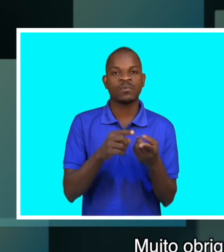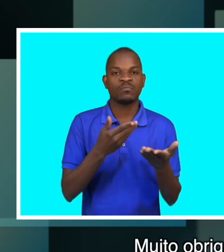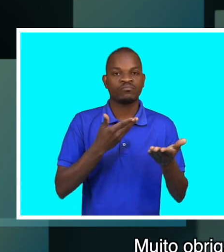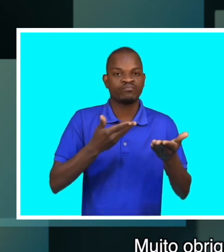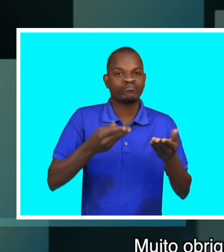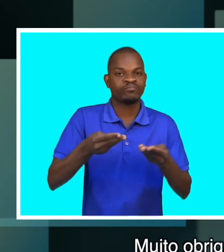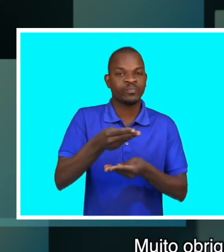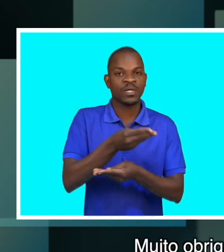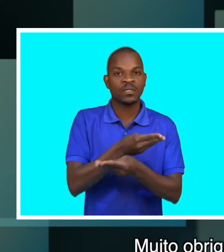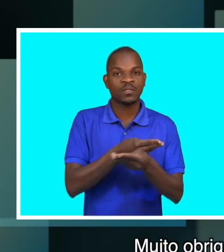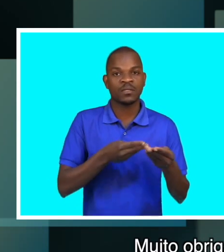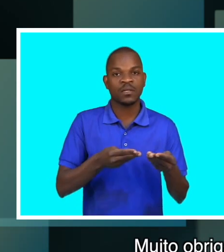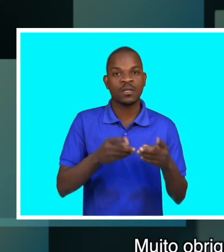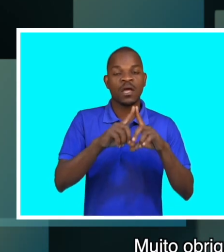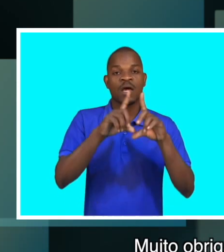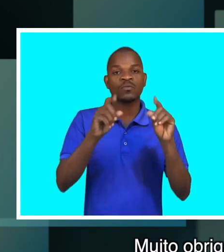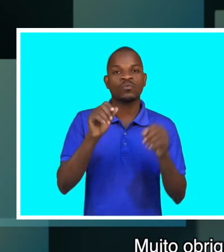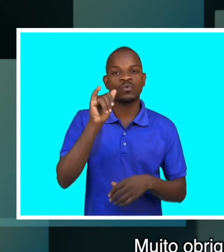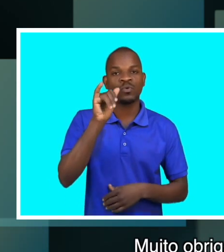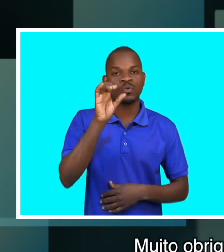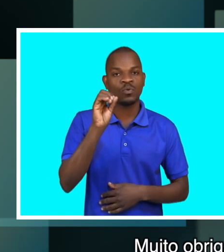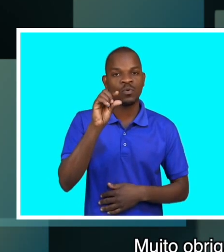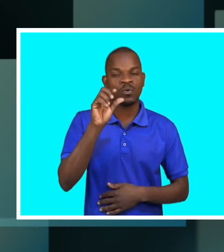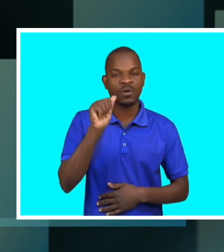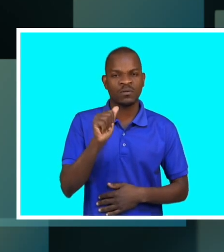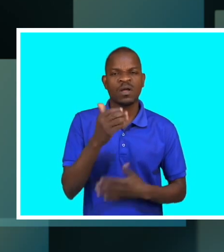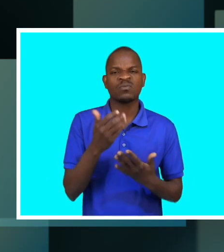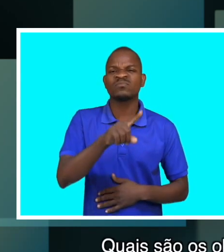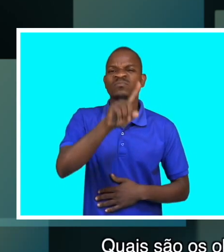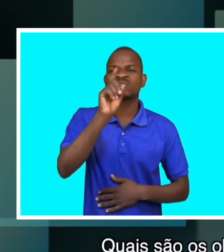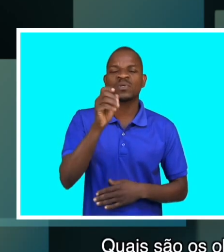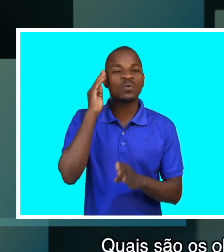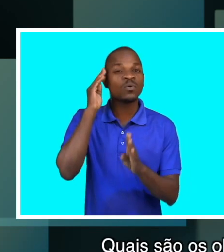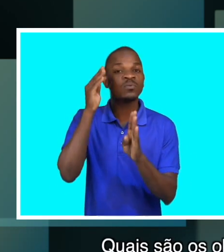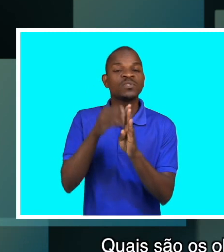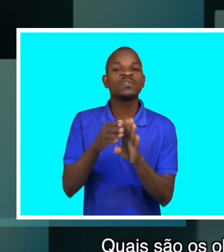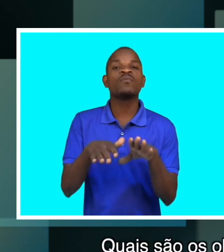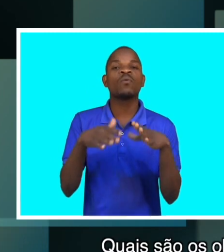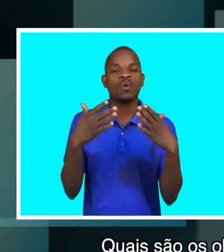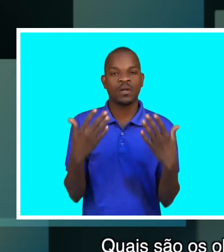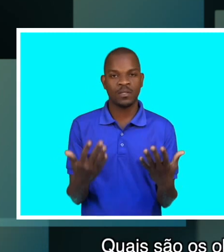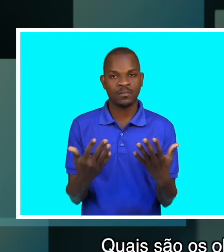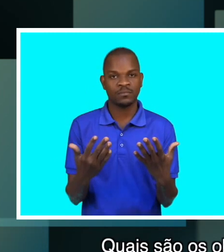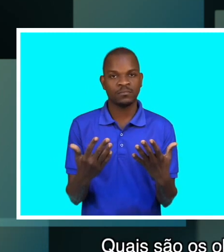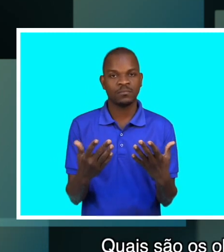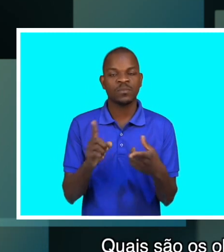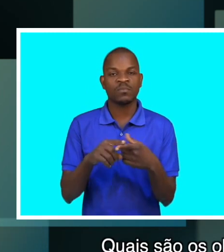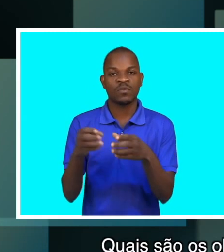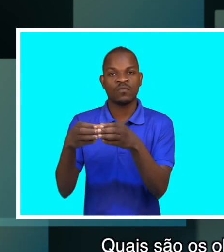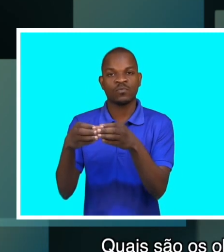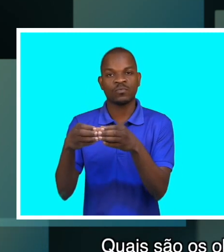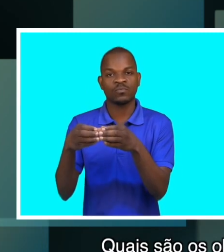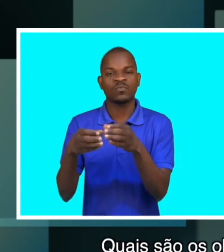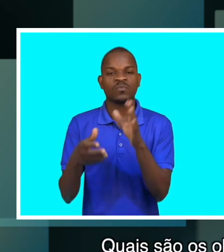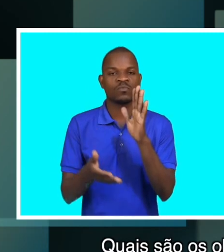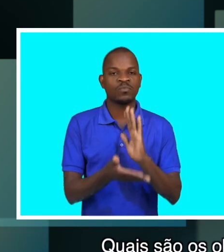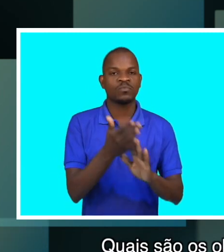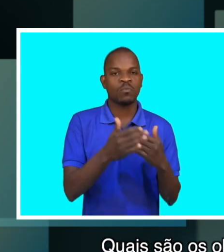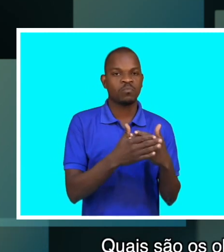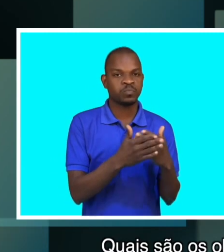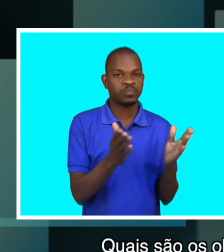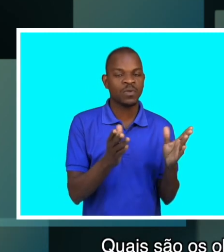para partilhar um pouco do que é o yoga Qual foi o objetivo da comunidade hindu Estar a